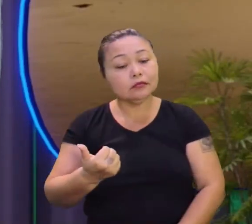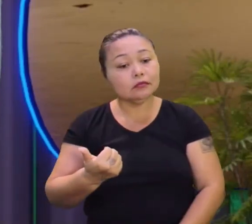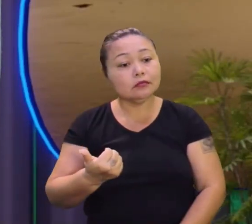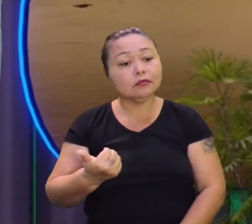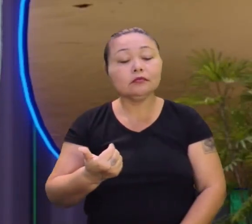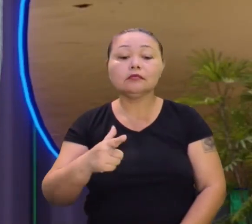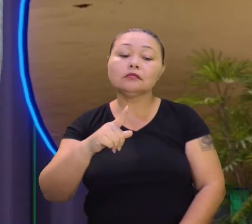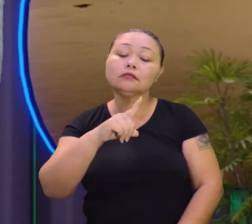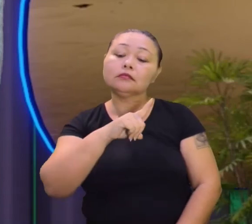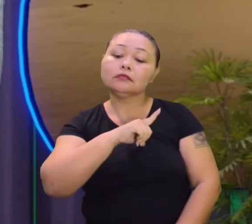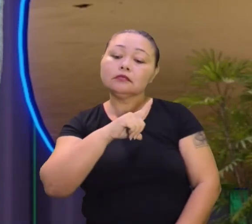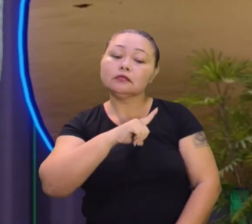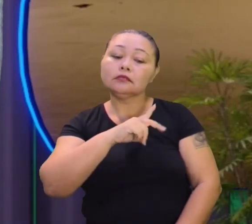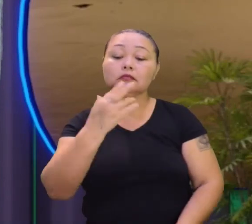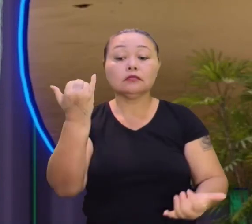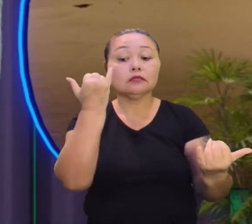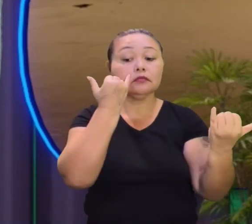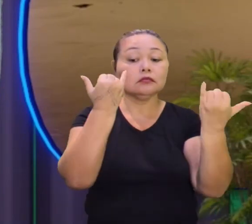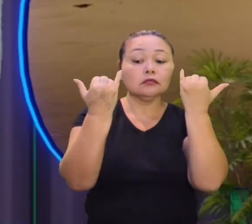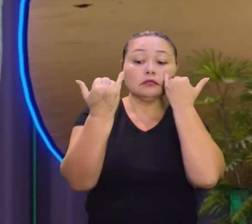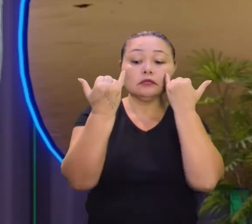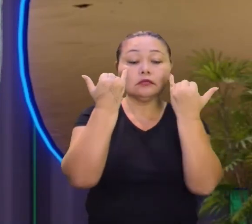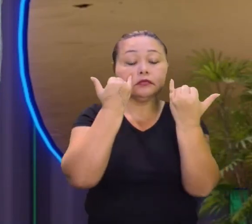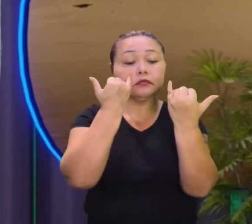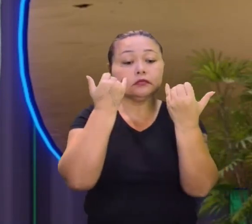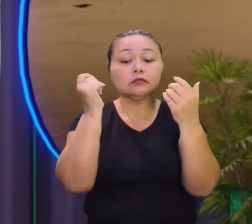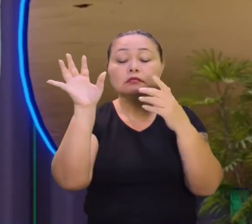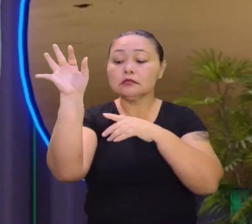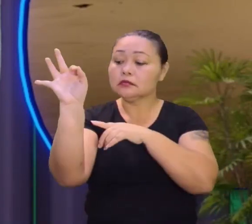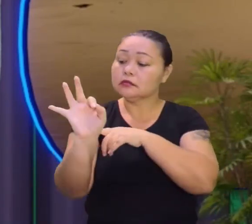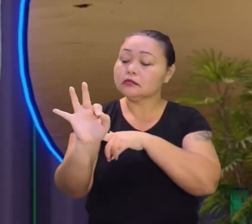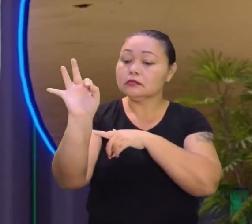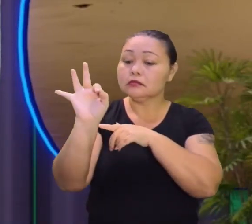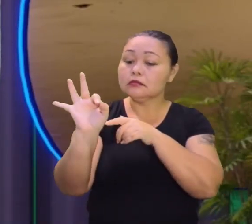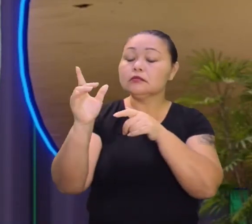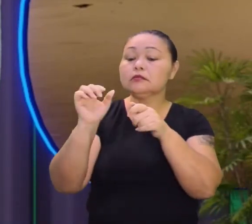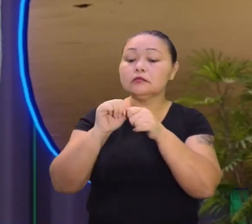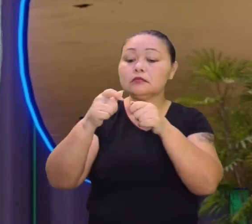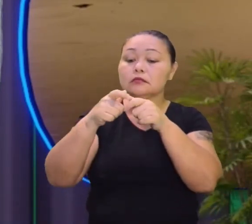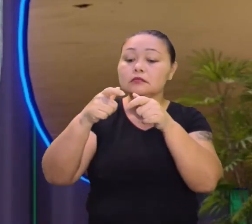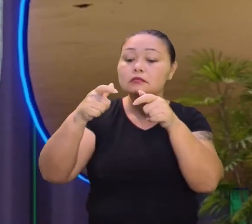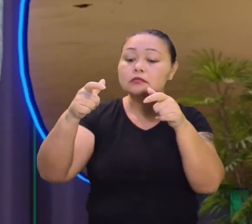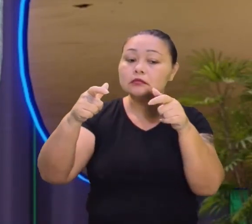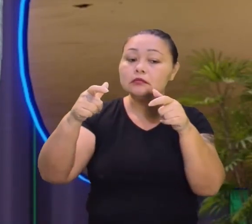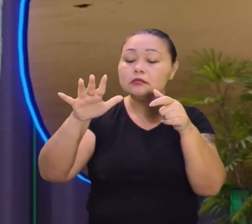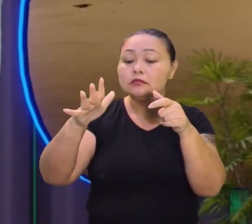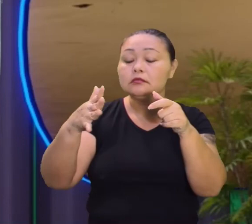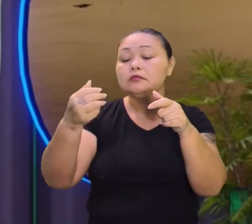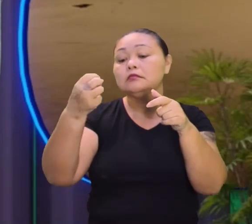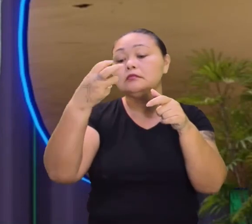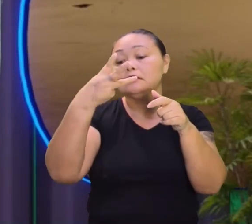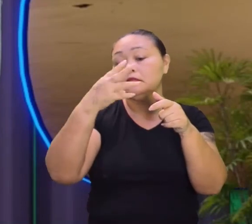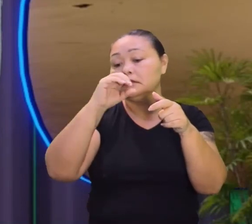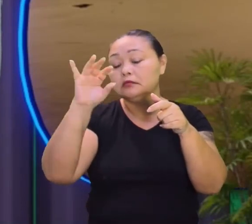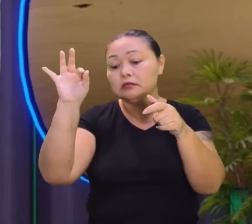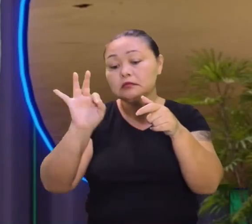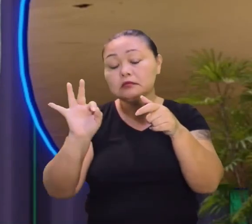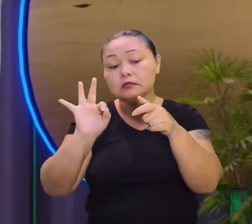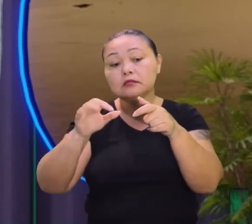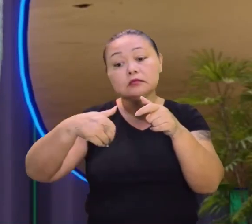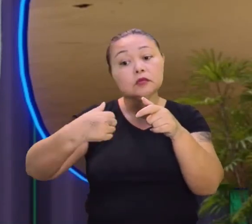E aí a gente tem aquela informação daquela porcentagem de crescimento aí, cerca de 300%